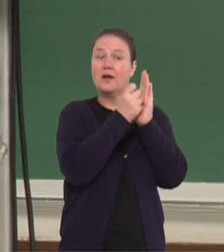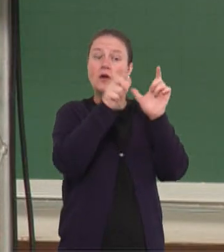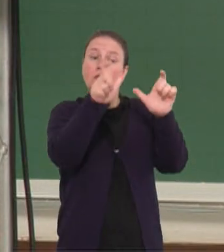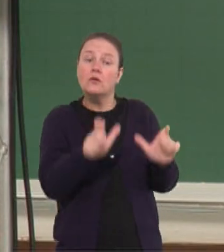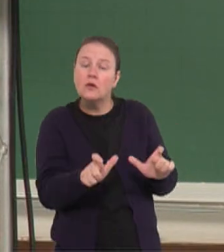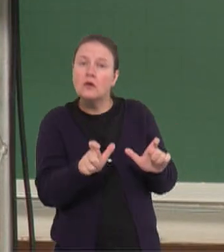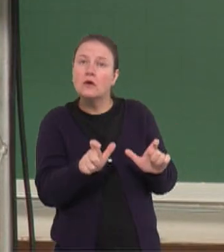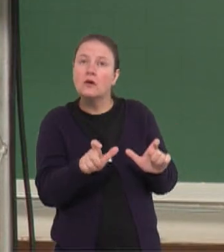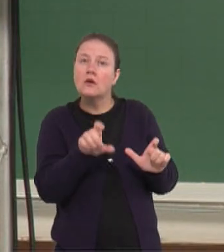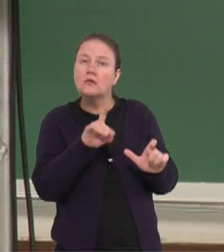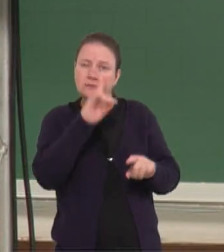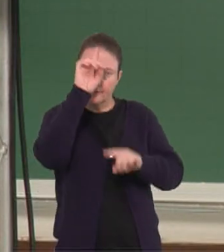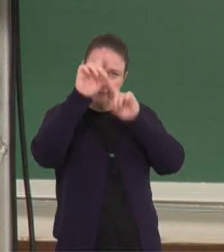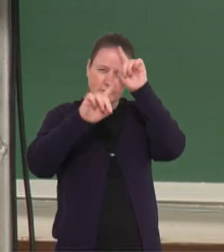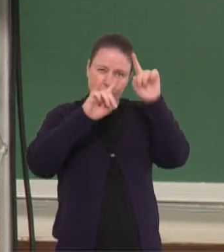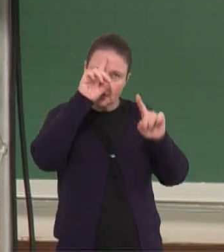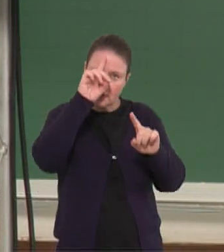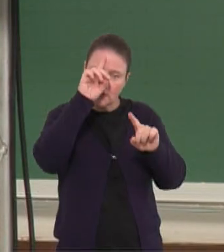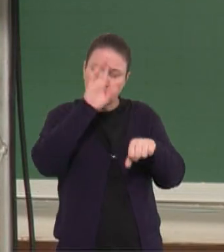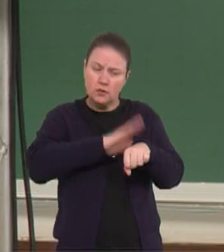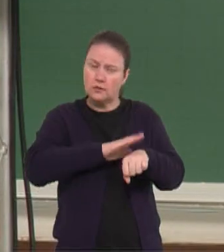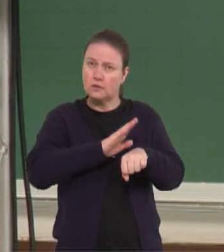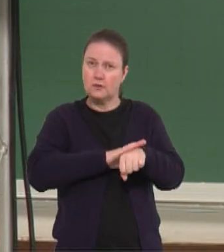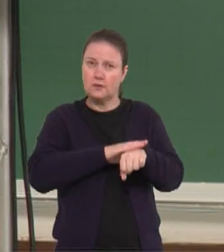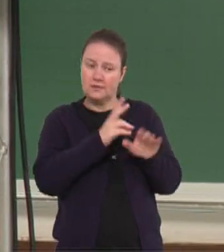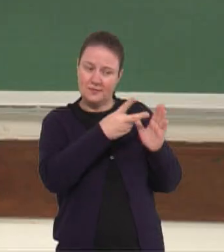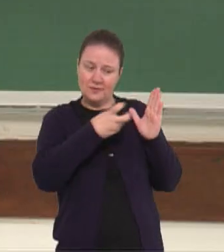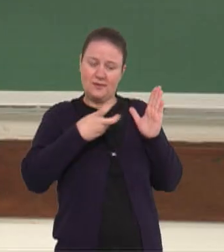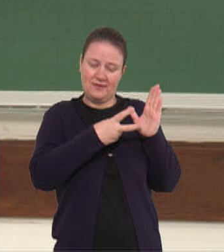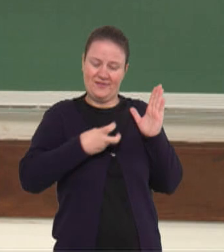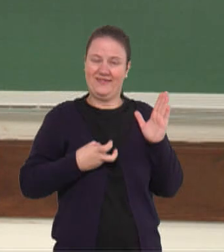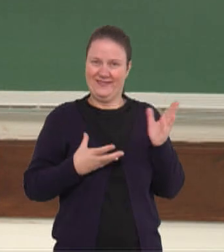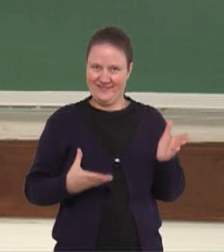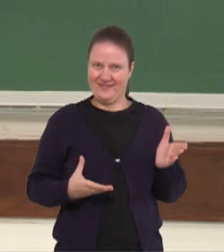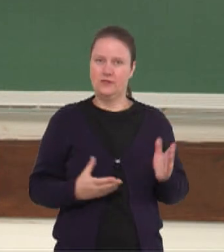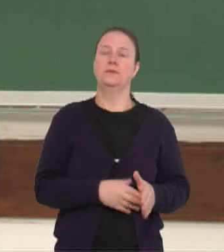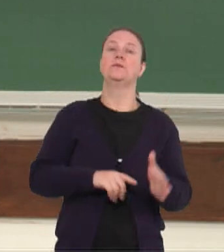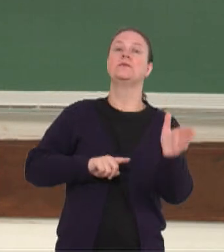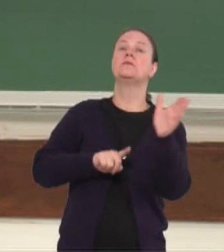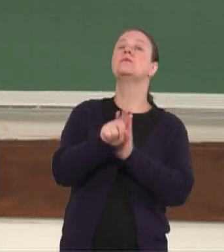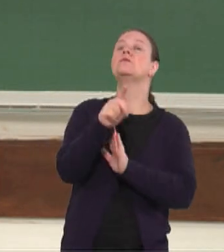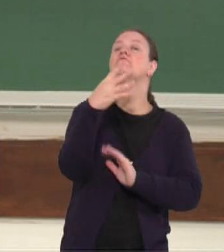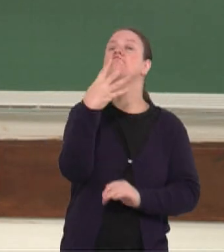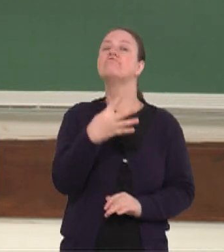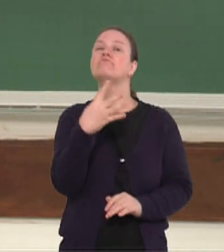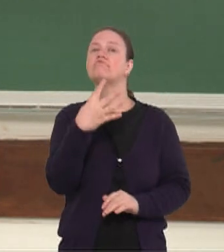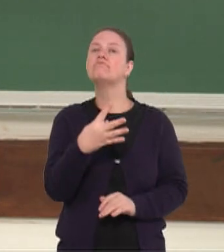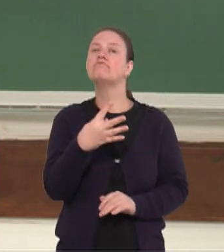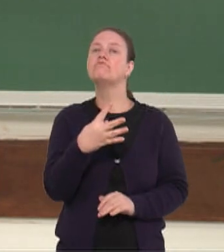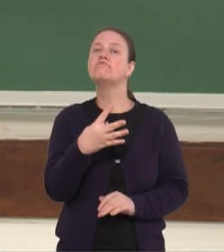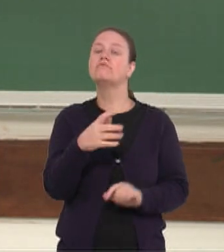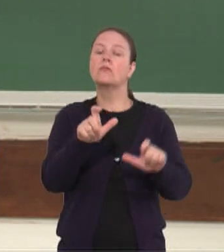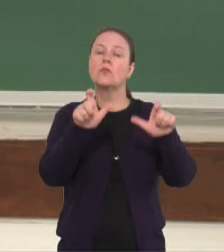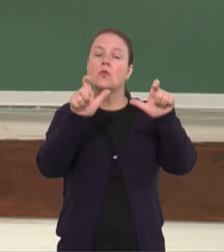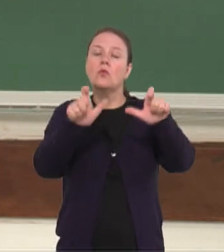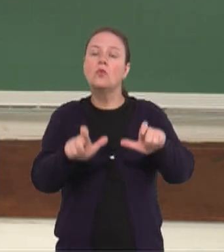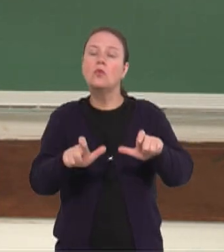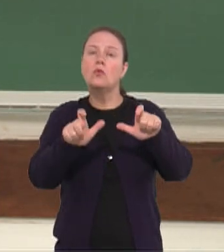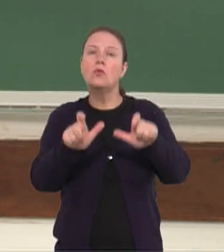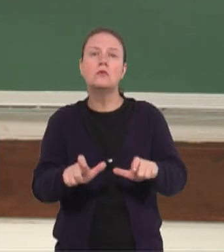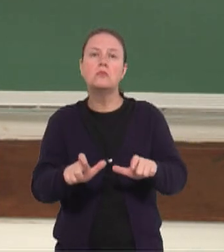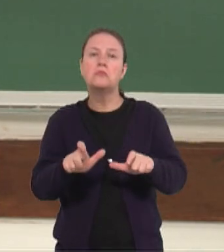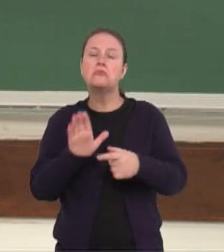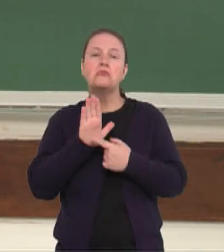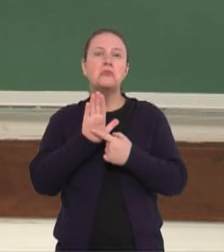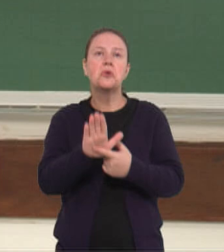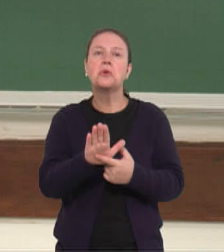É só ser criativo e ter tempo. Quiz 4. Espaço que não aparece no